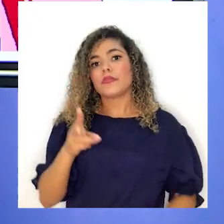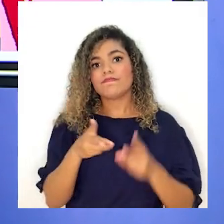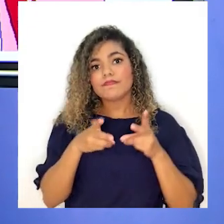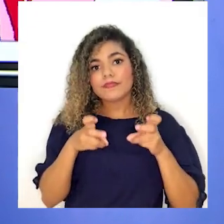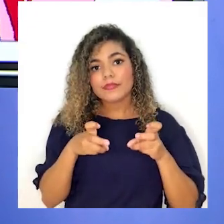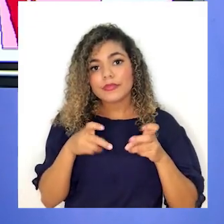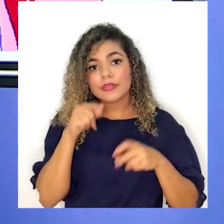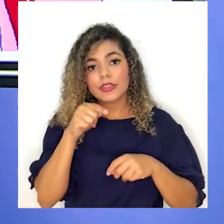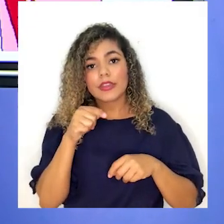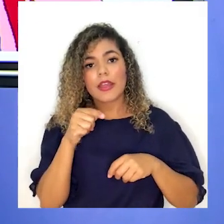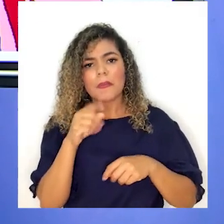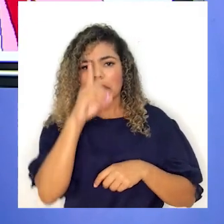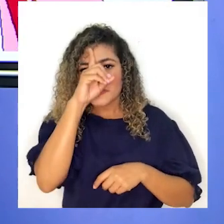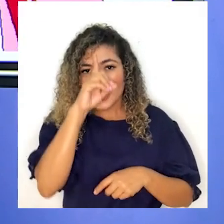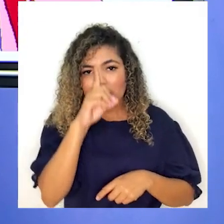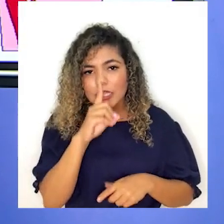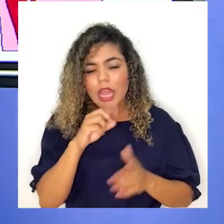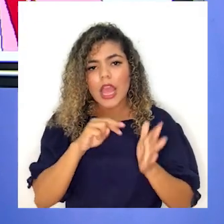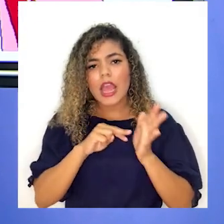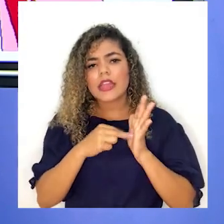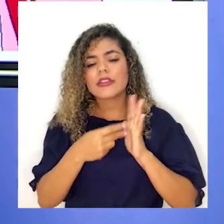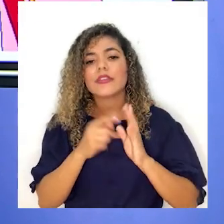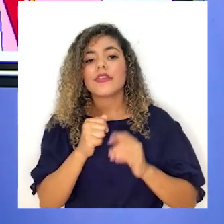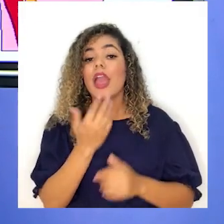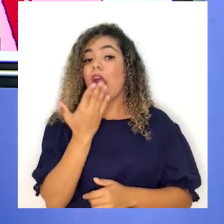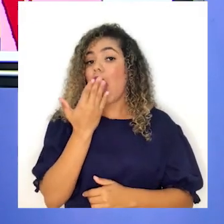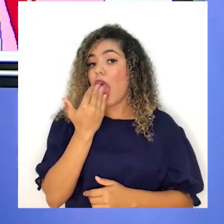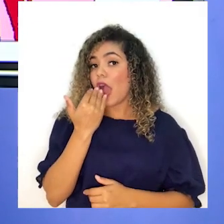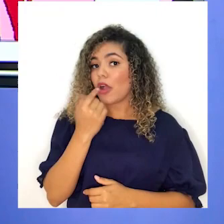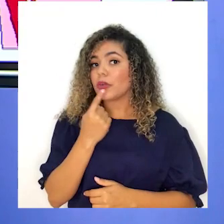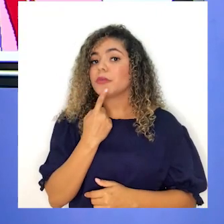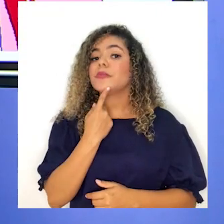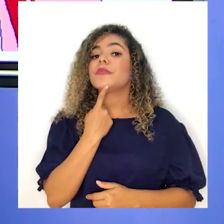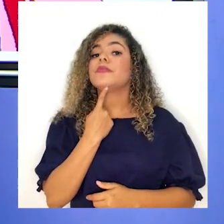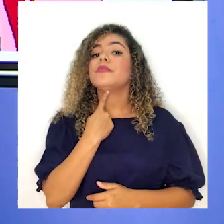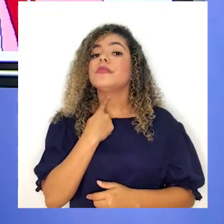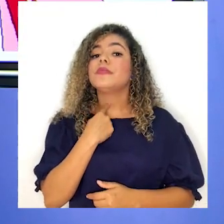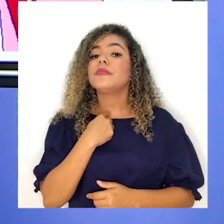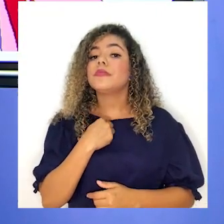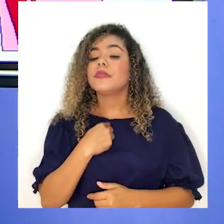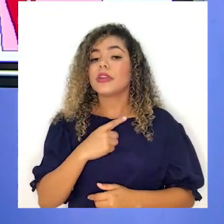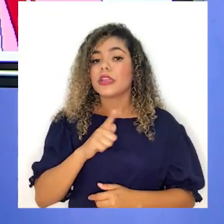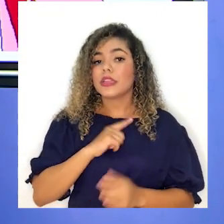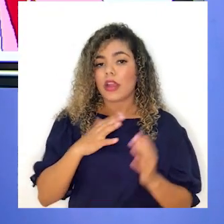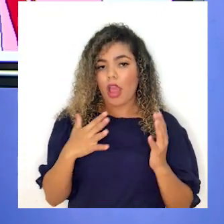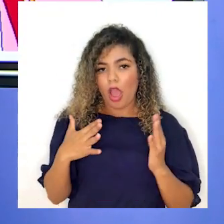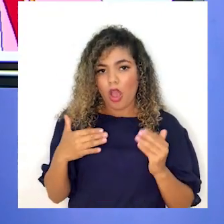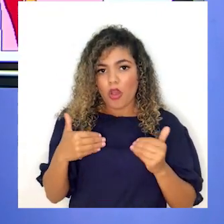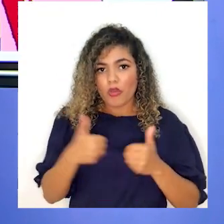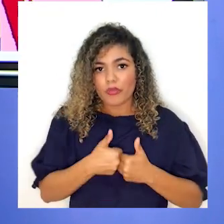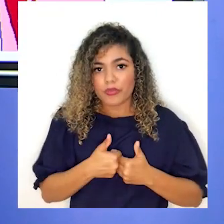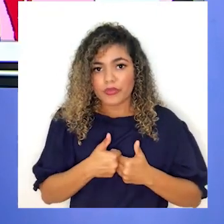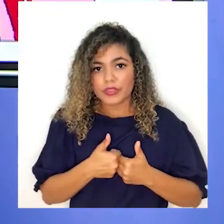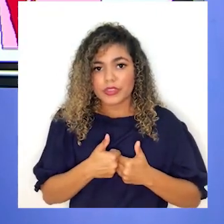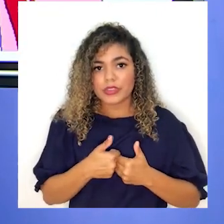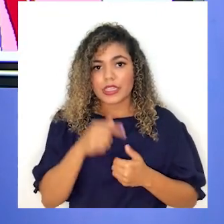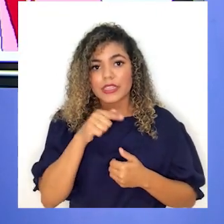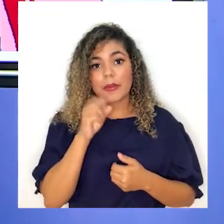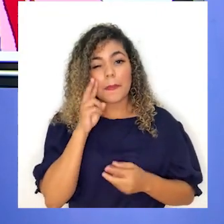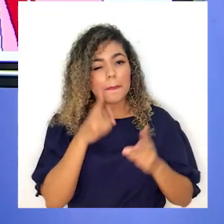amarela, representa o alimento. E nós vamos ter o fechamento. Olha só, a epiglote ela se